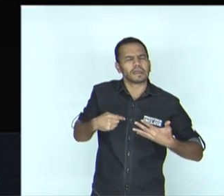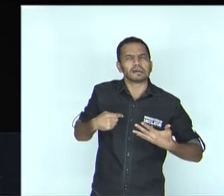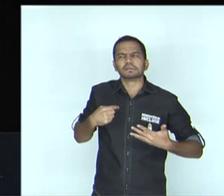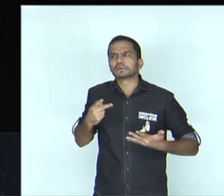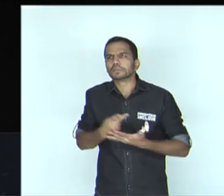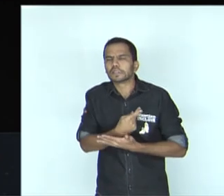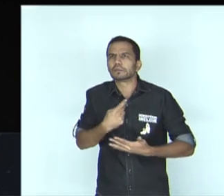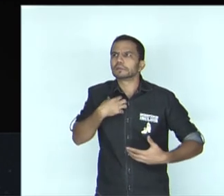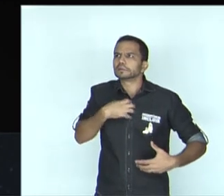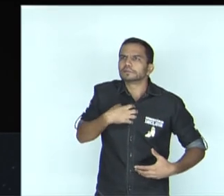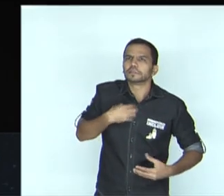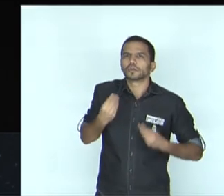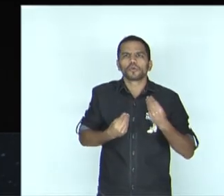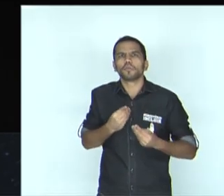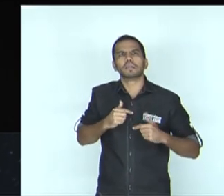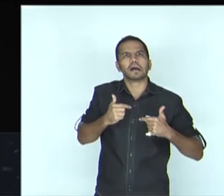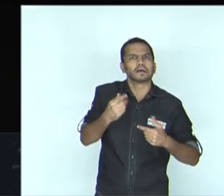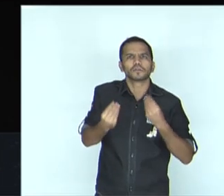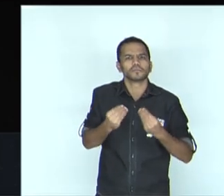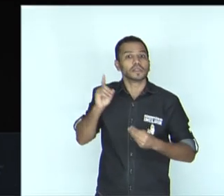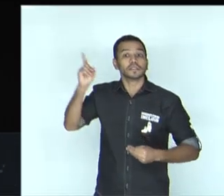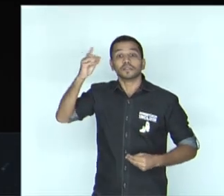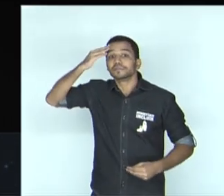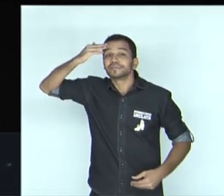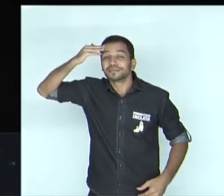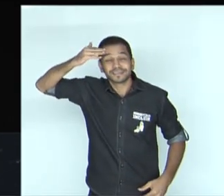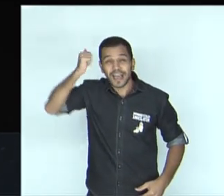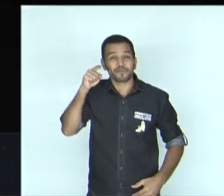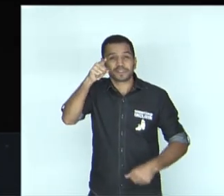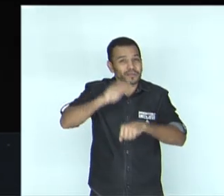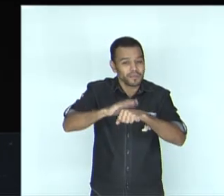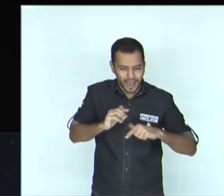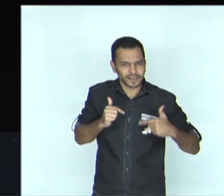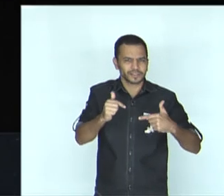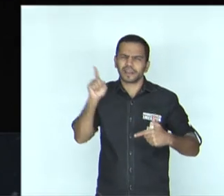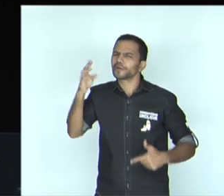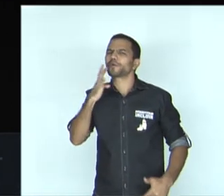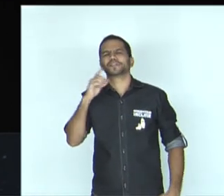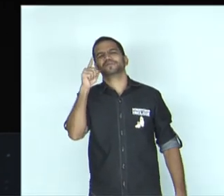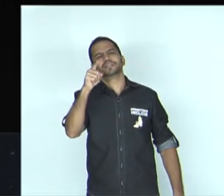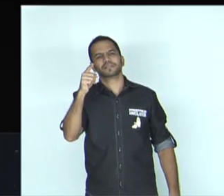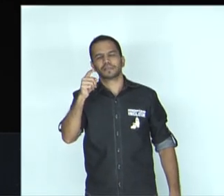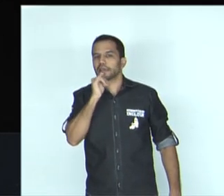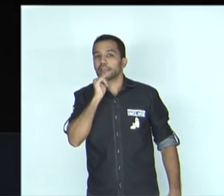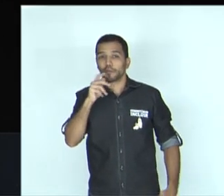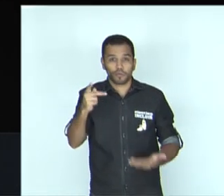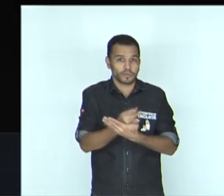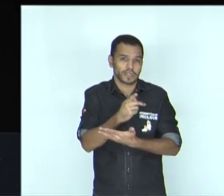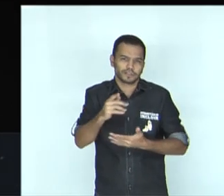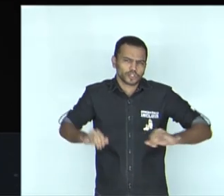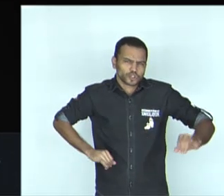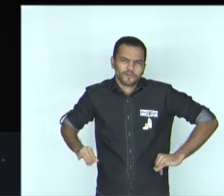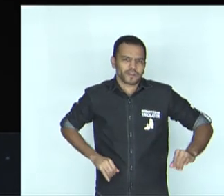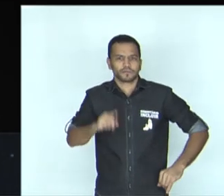tipo de reação, você tem outro. Deus sabe a reação exata que você tem diante de um sofrimento. É